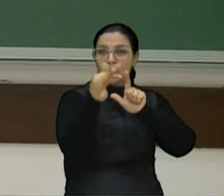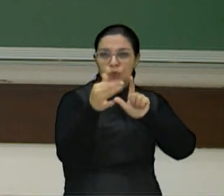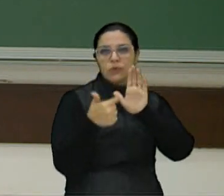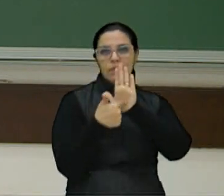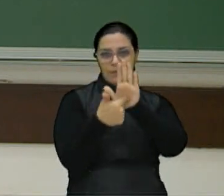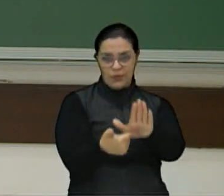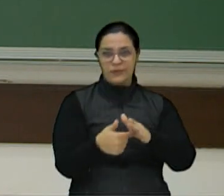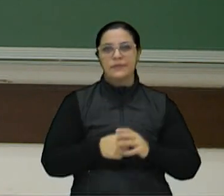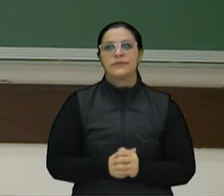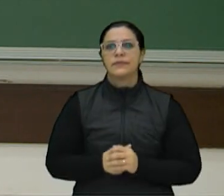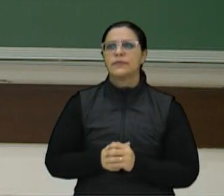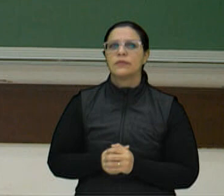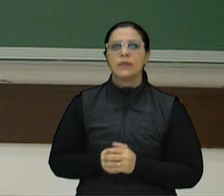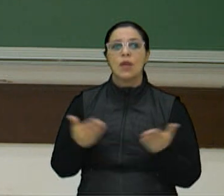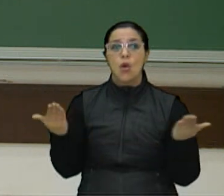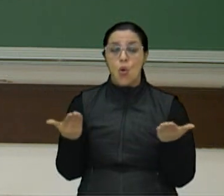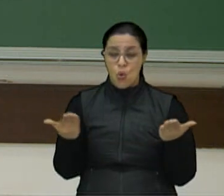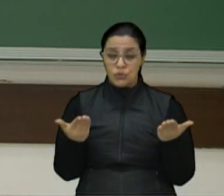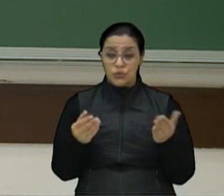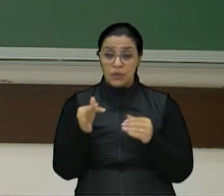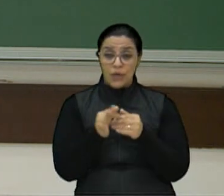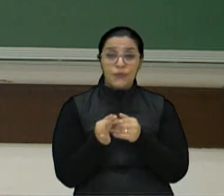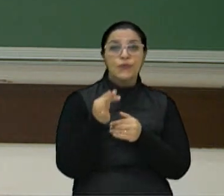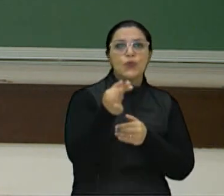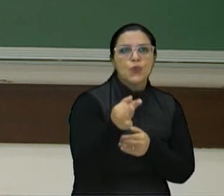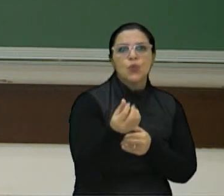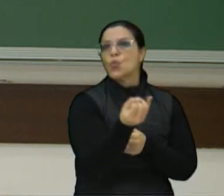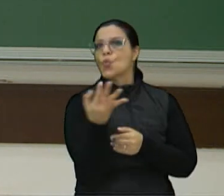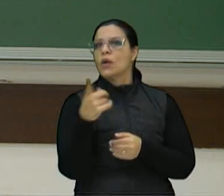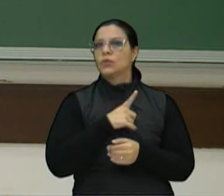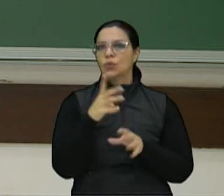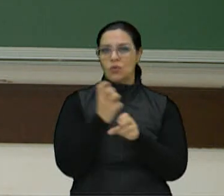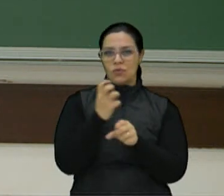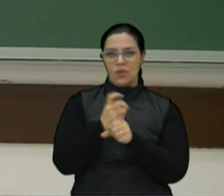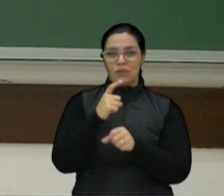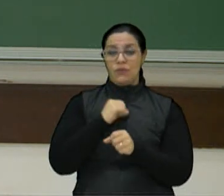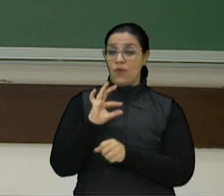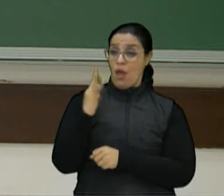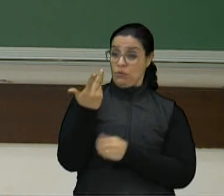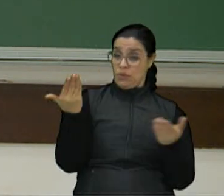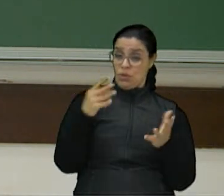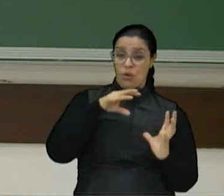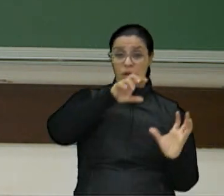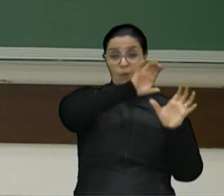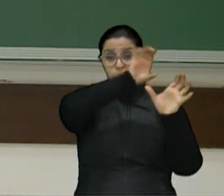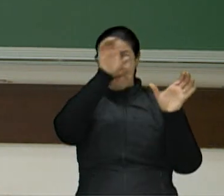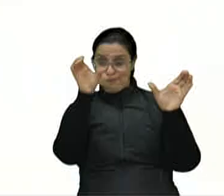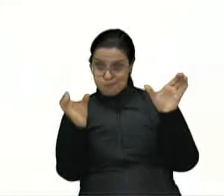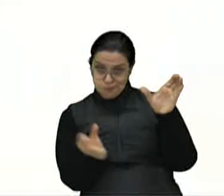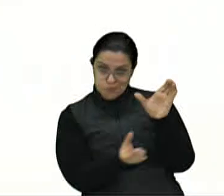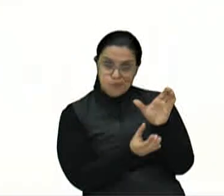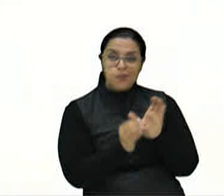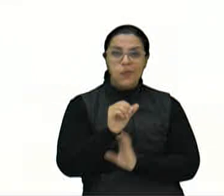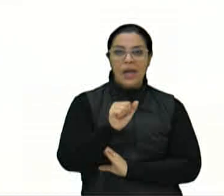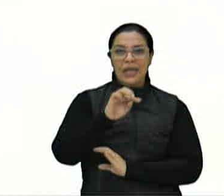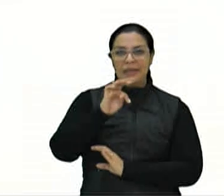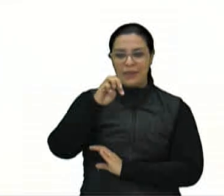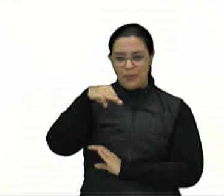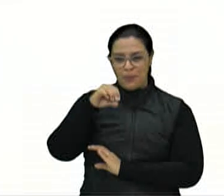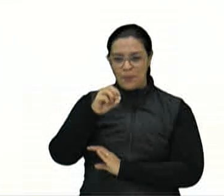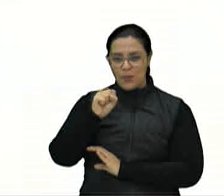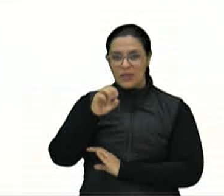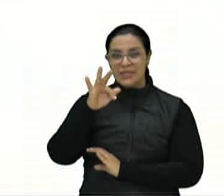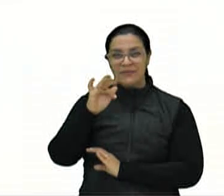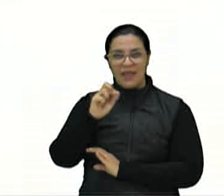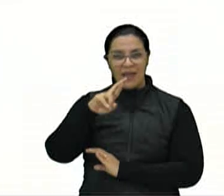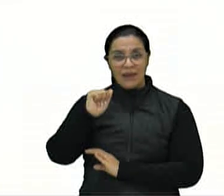projeção, certo? Quanto faz hoje e quanto vai ter lá. E o que acontecerá com a atmosfera. Então, por volta de